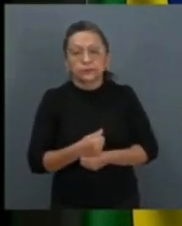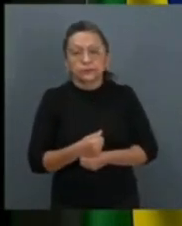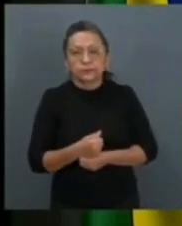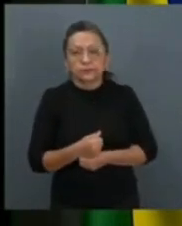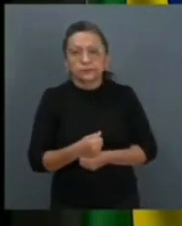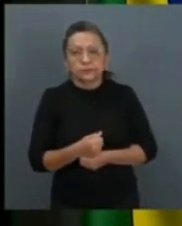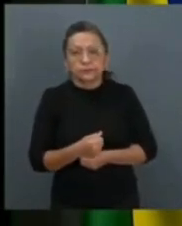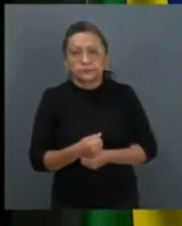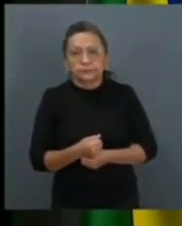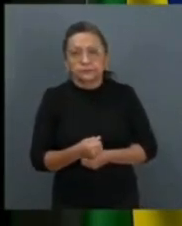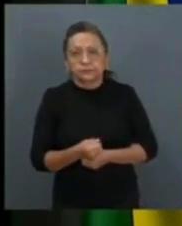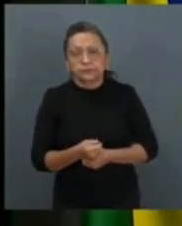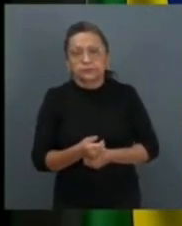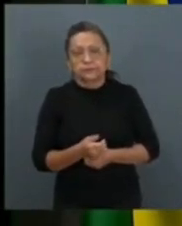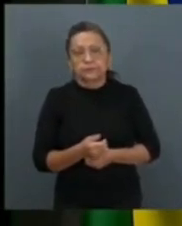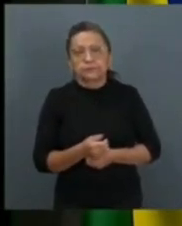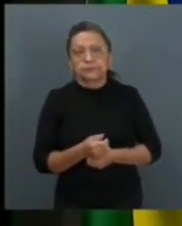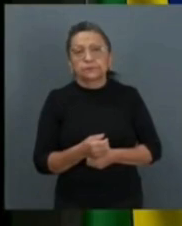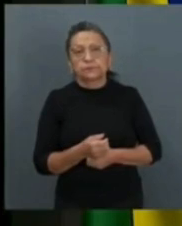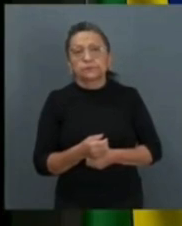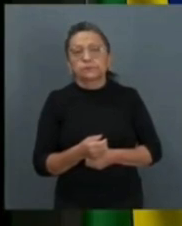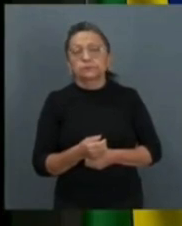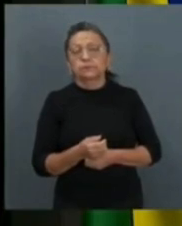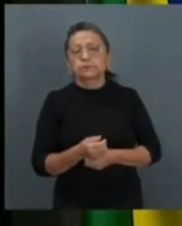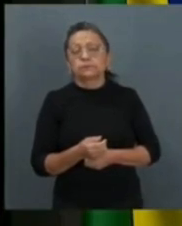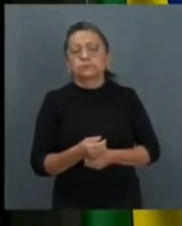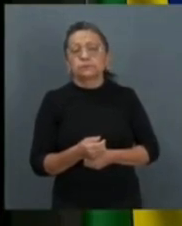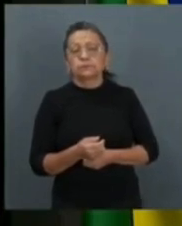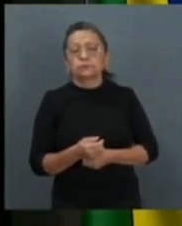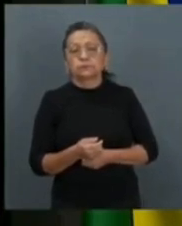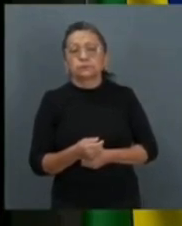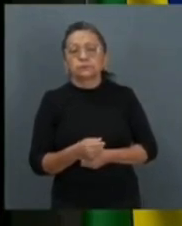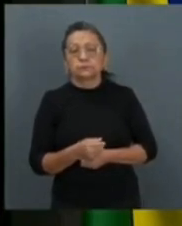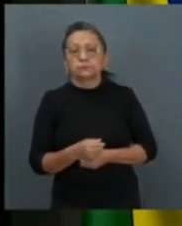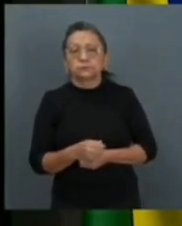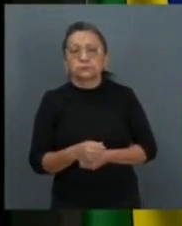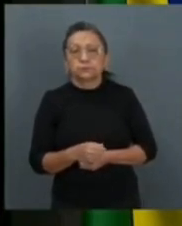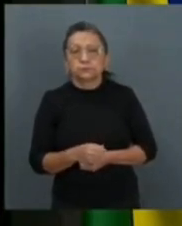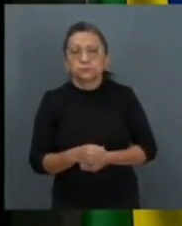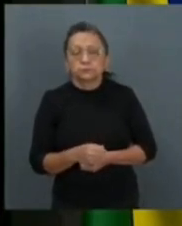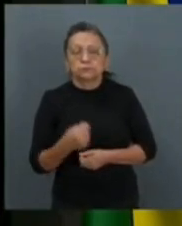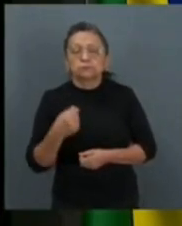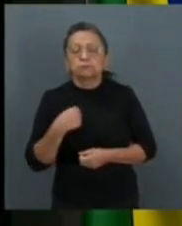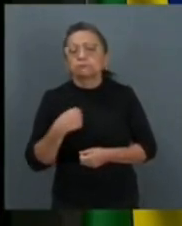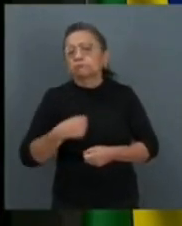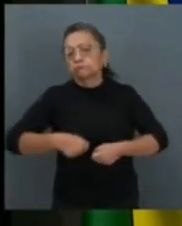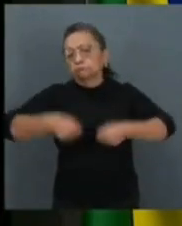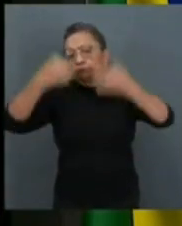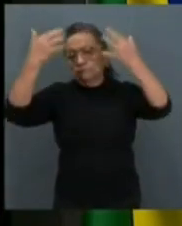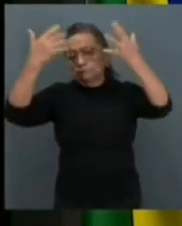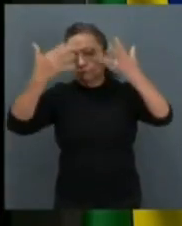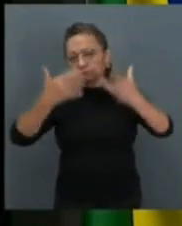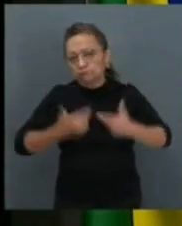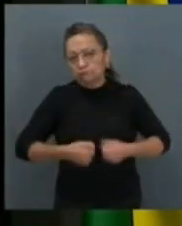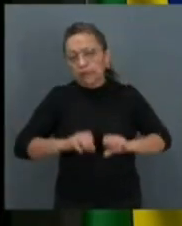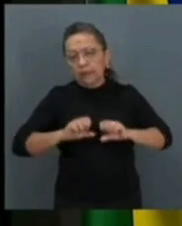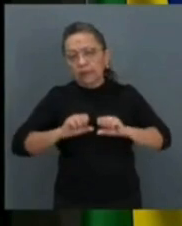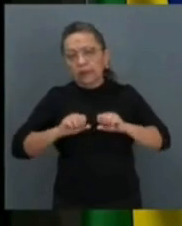os trabalhos. Eu uso da palavra para defender o projeto de lei